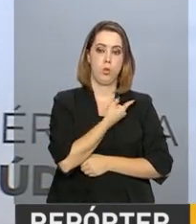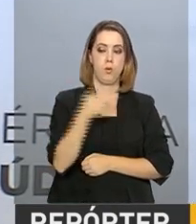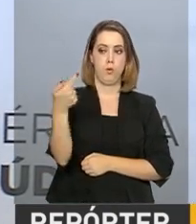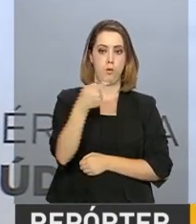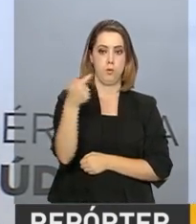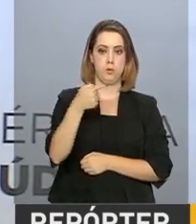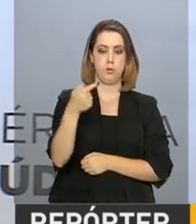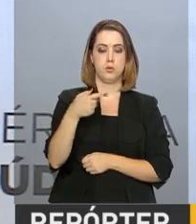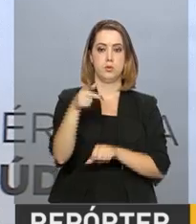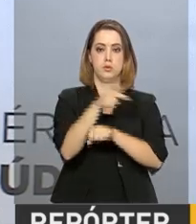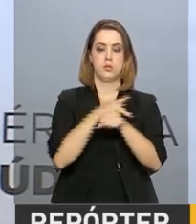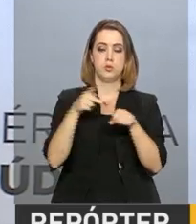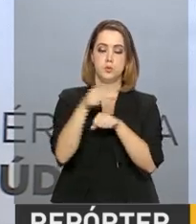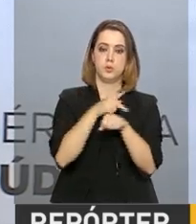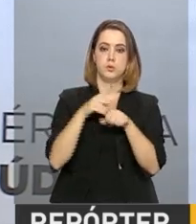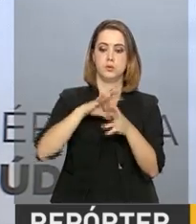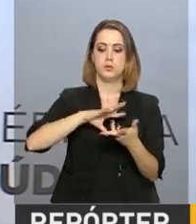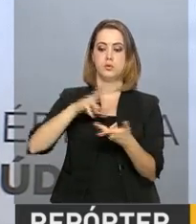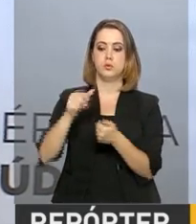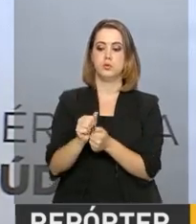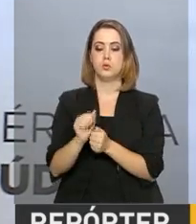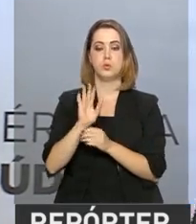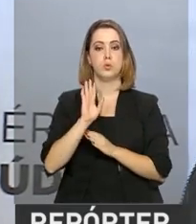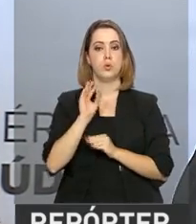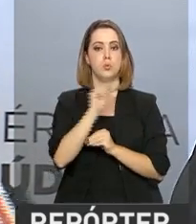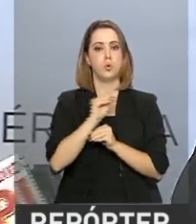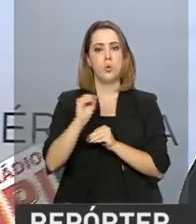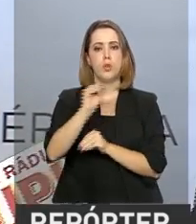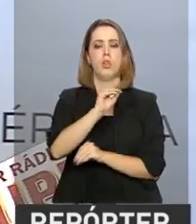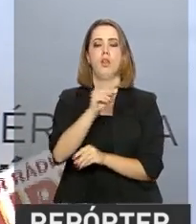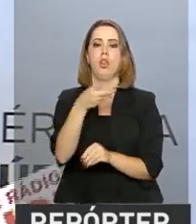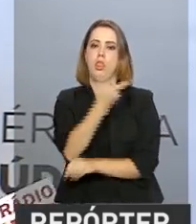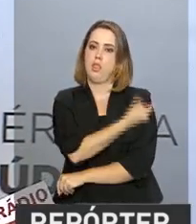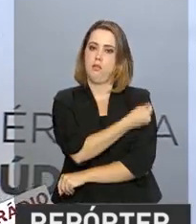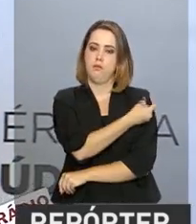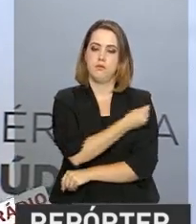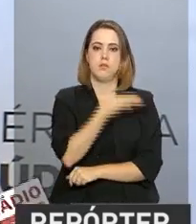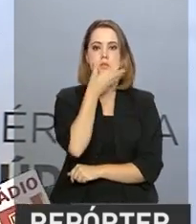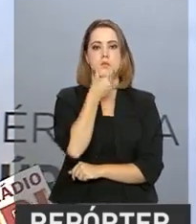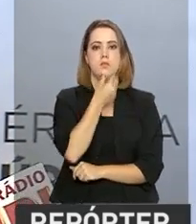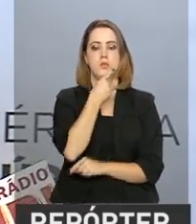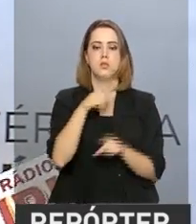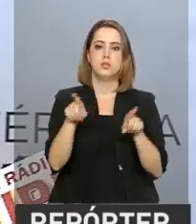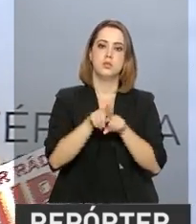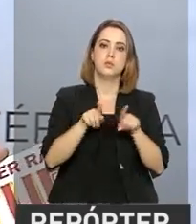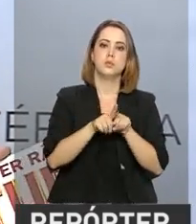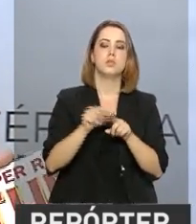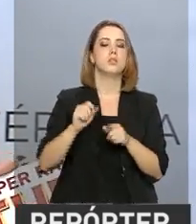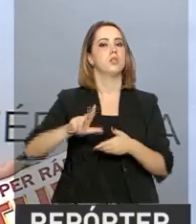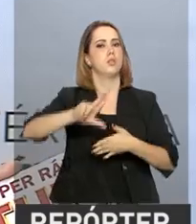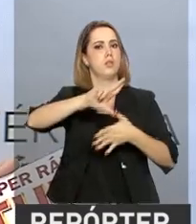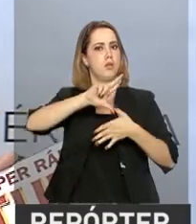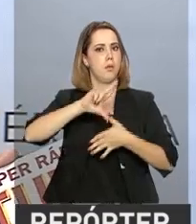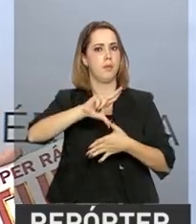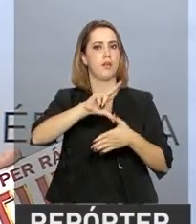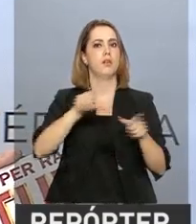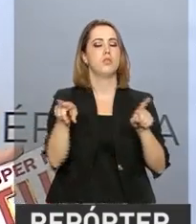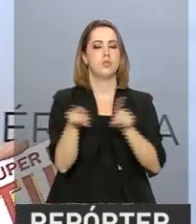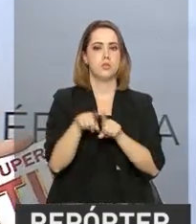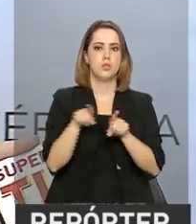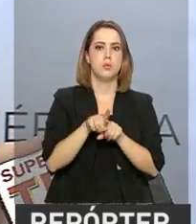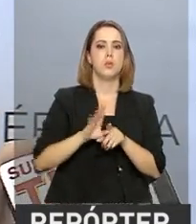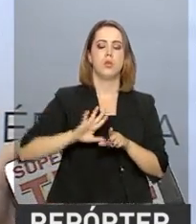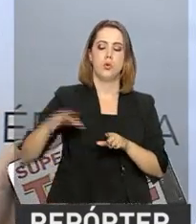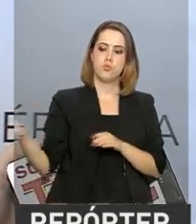do mundo a adotar a vacinação para meninos e o primeiro da América Latina estamos seguindo na direção do que é o mais moderno